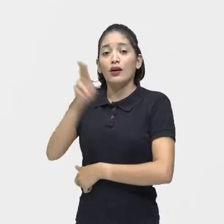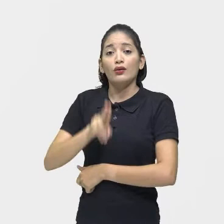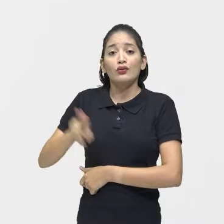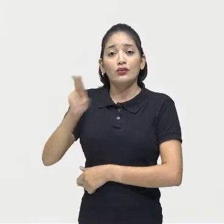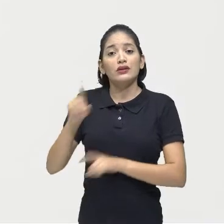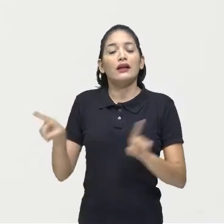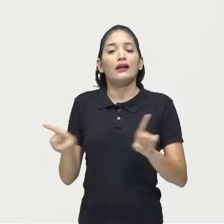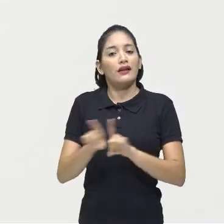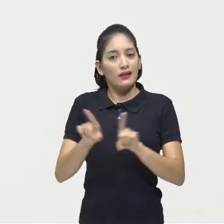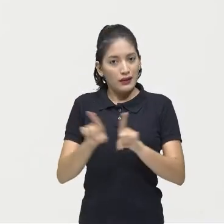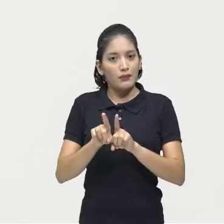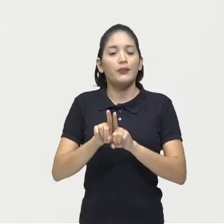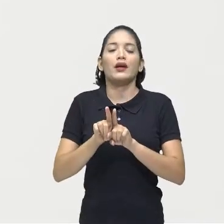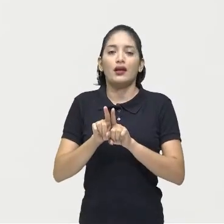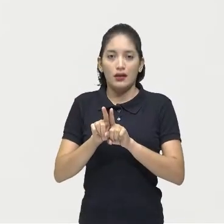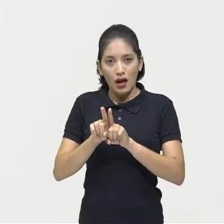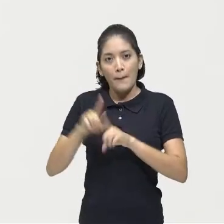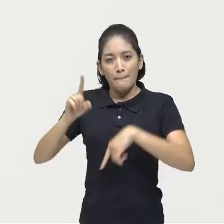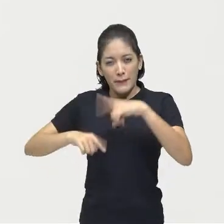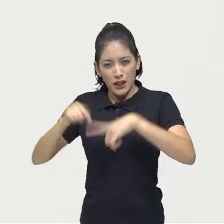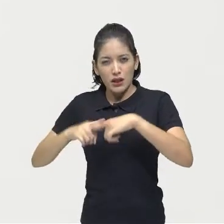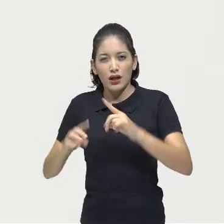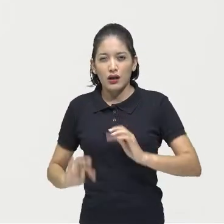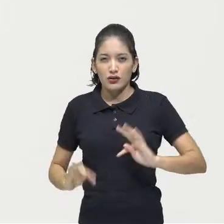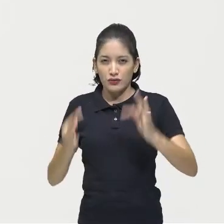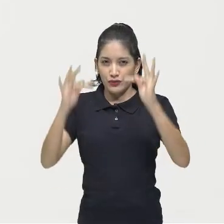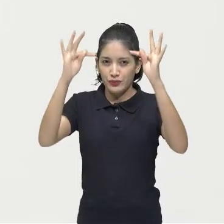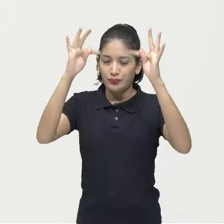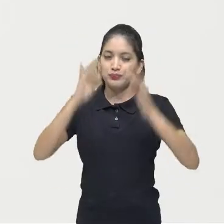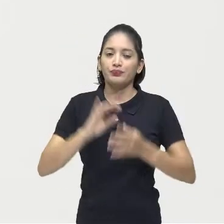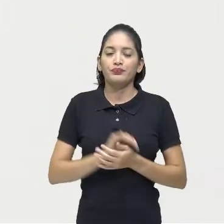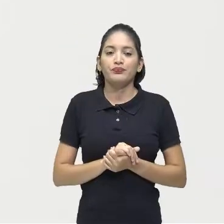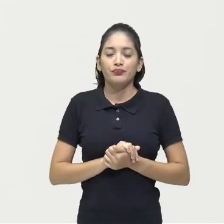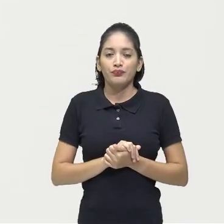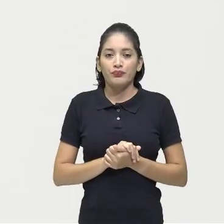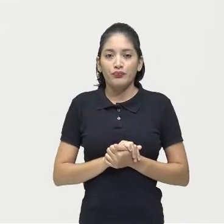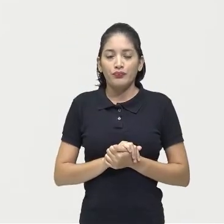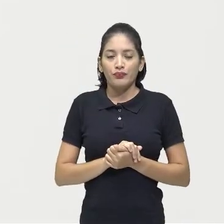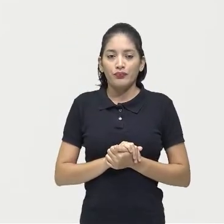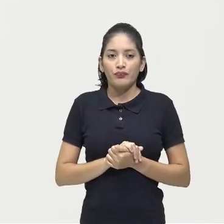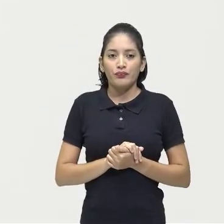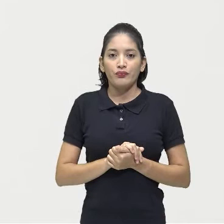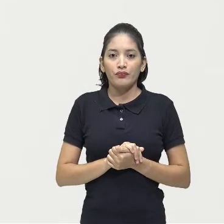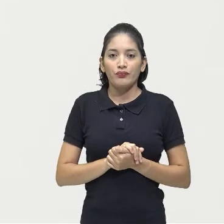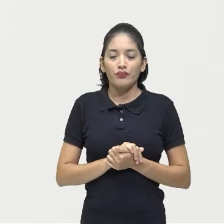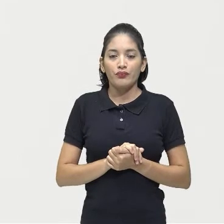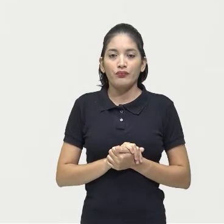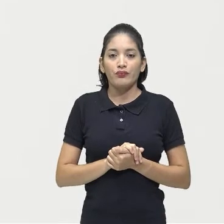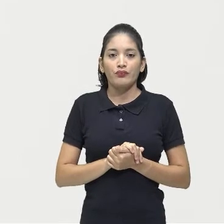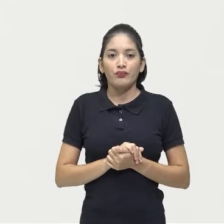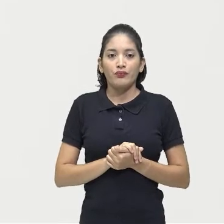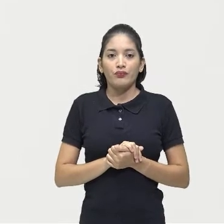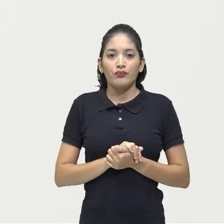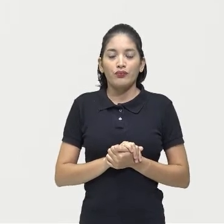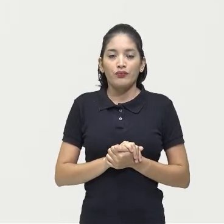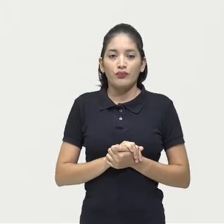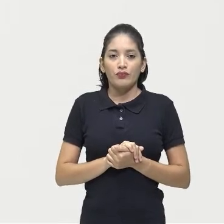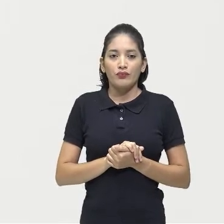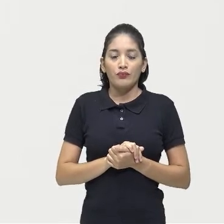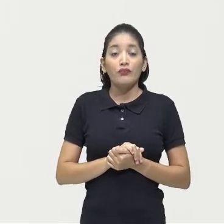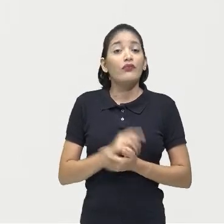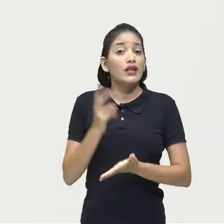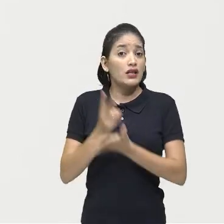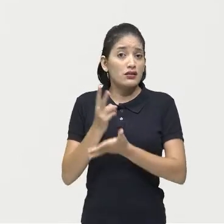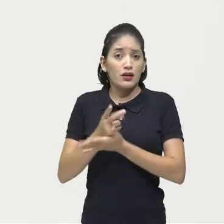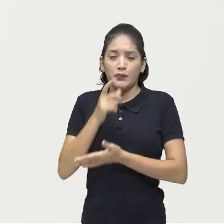utilizar também tecnologia, tá bom? Na parte aí do setor primário, que vai se fazer